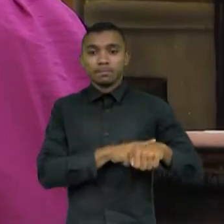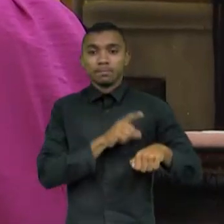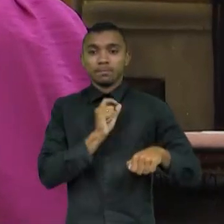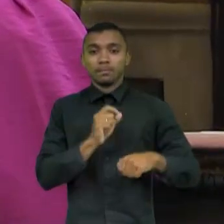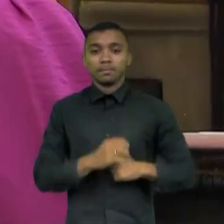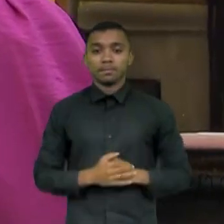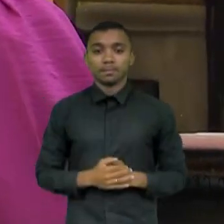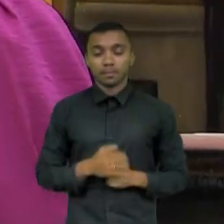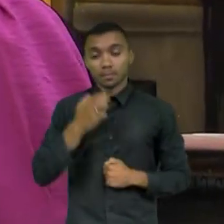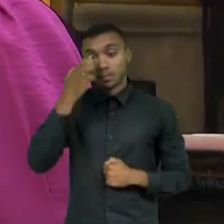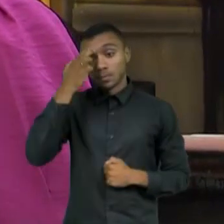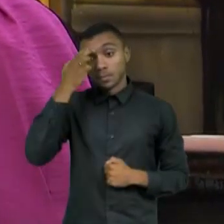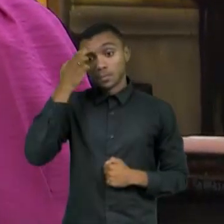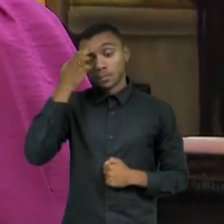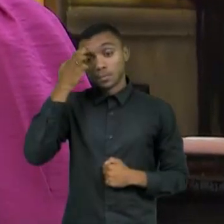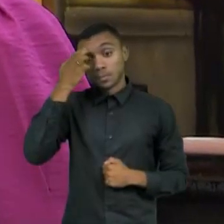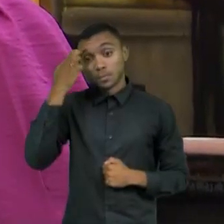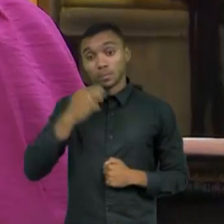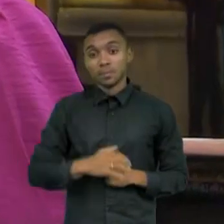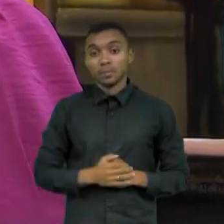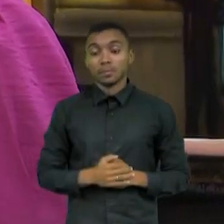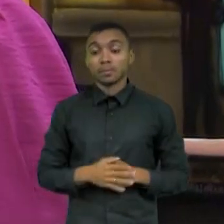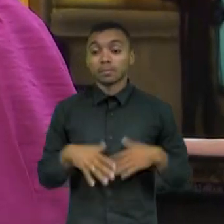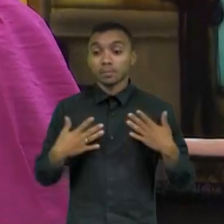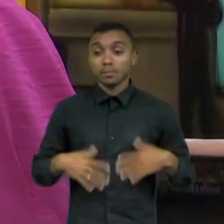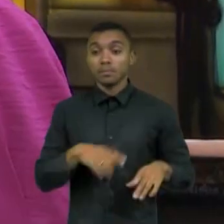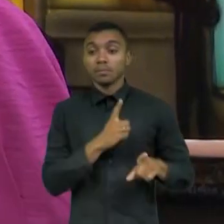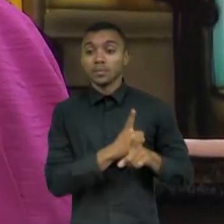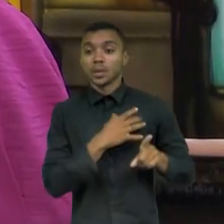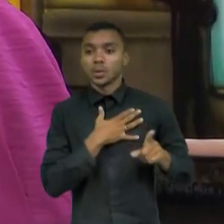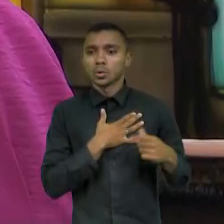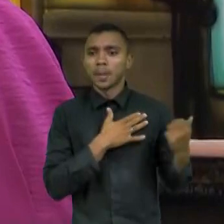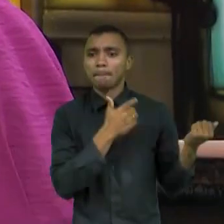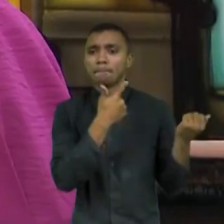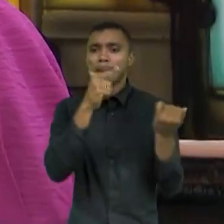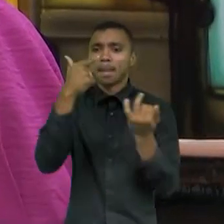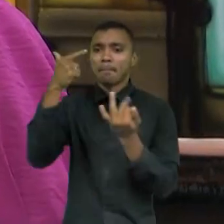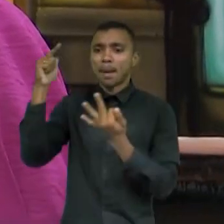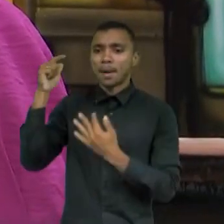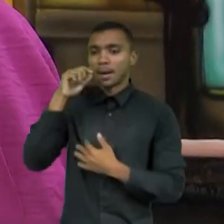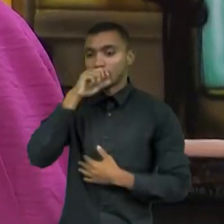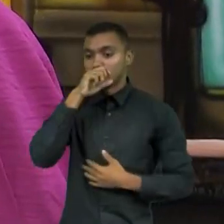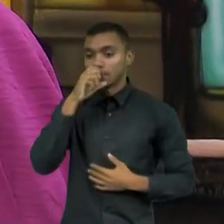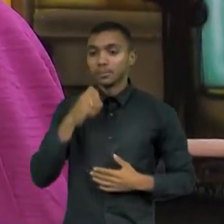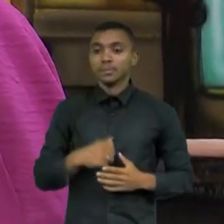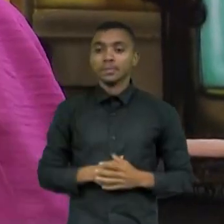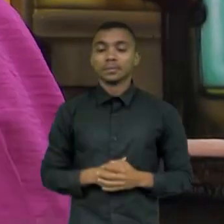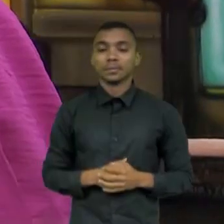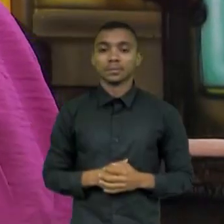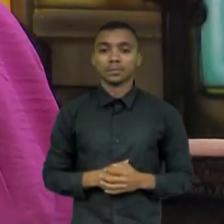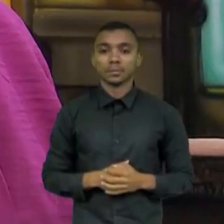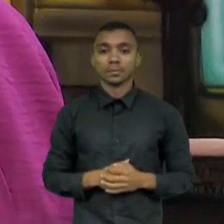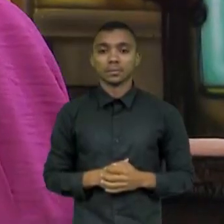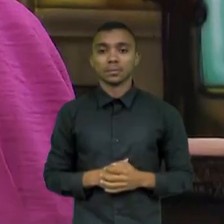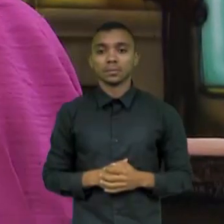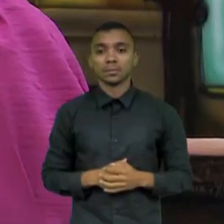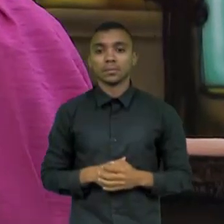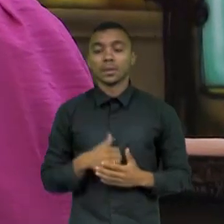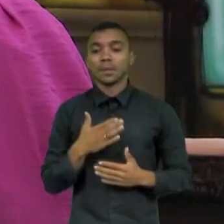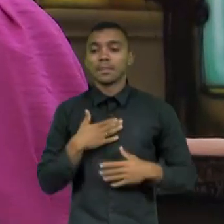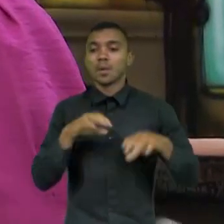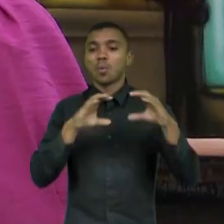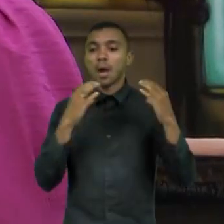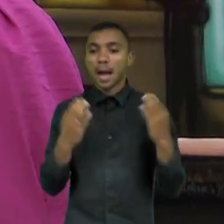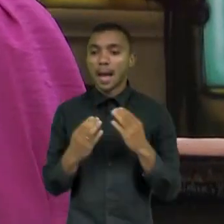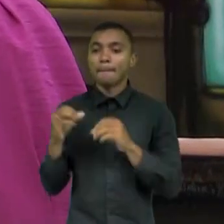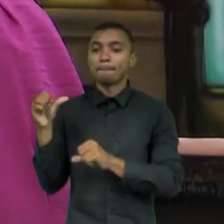descoberta, também nesse período, a gente se descobre que a gente gosta de outras coisas, né? Então, estou reformando a minha sala, exemplo,